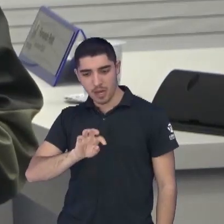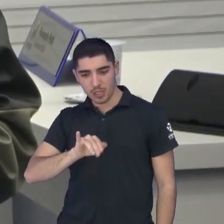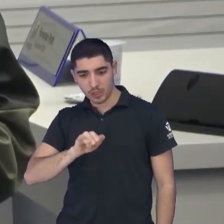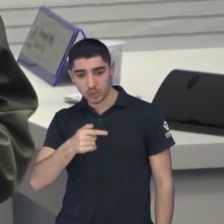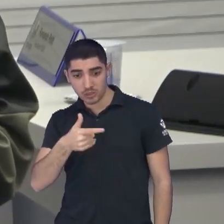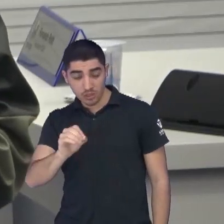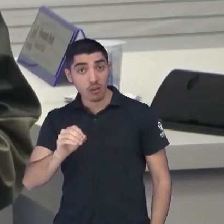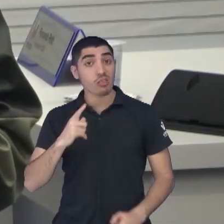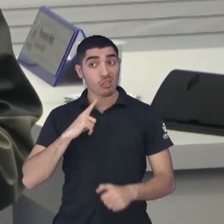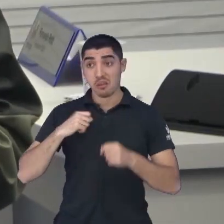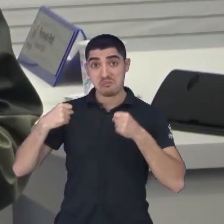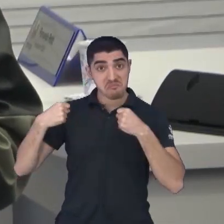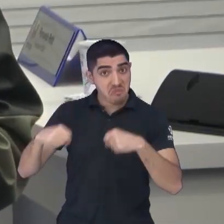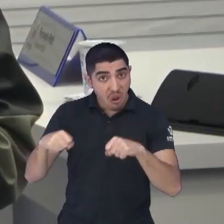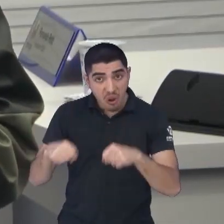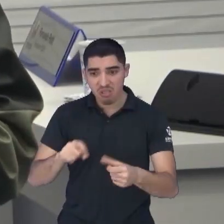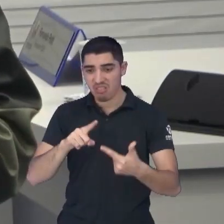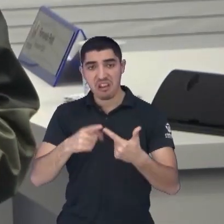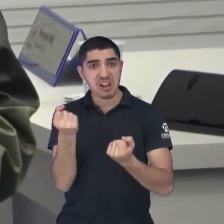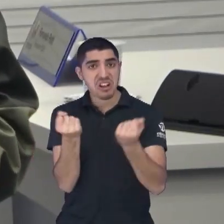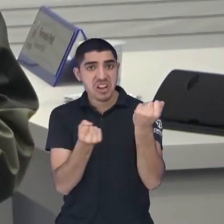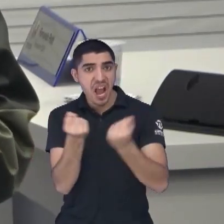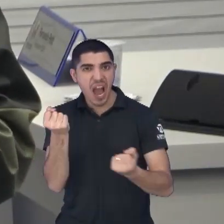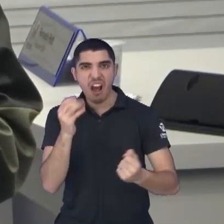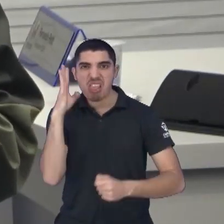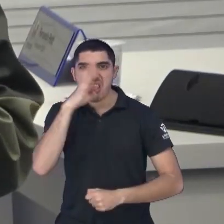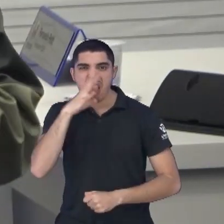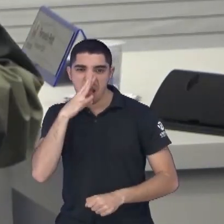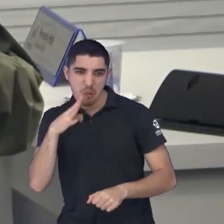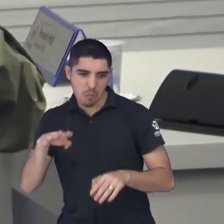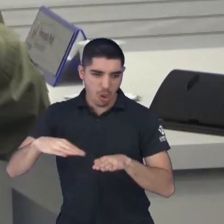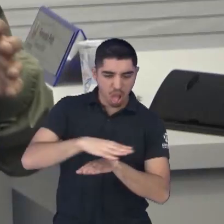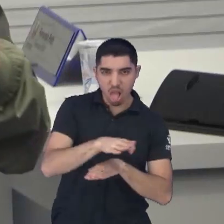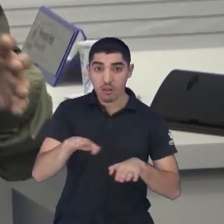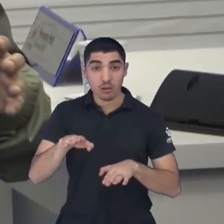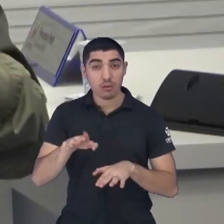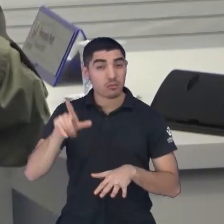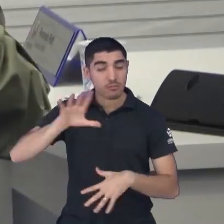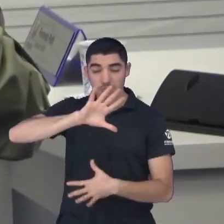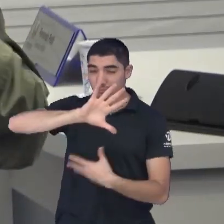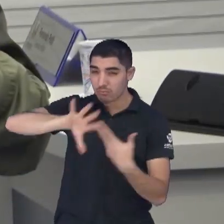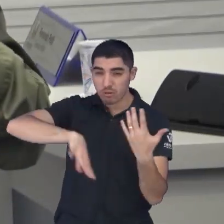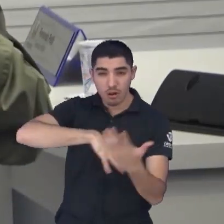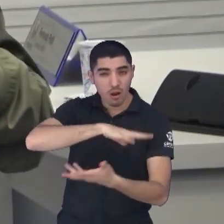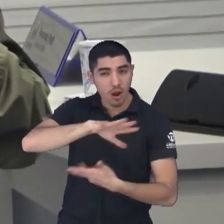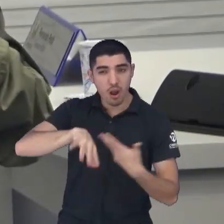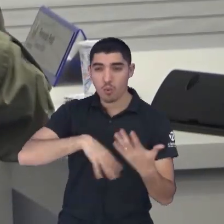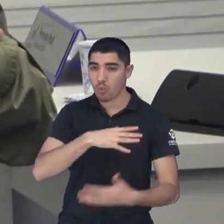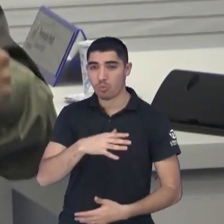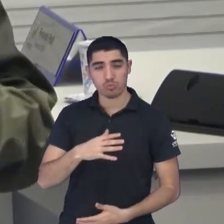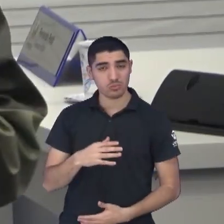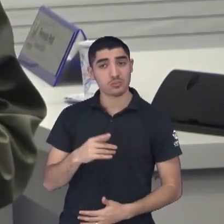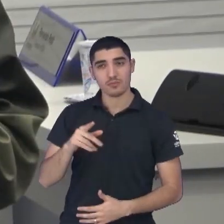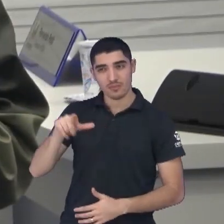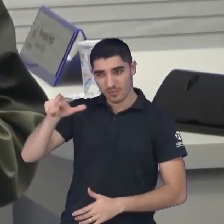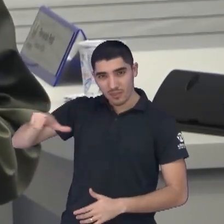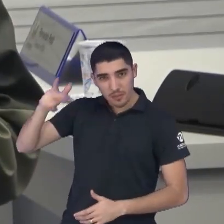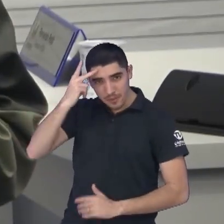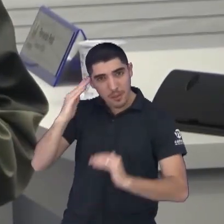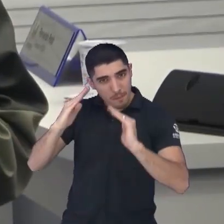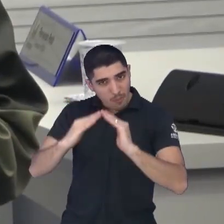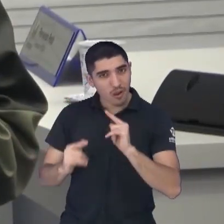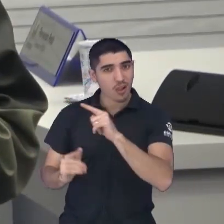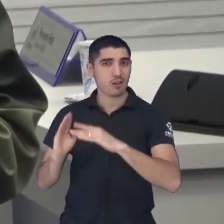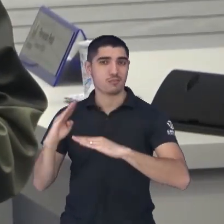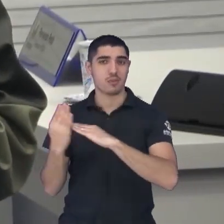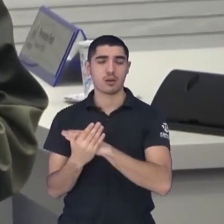é carro que entra na contramão, enfim, um caos total ali para aqueles moradores que moram ali na Vila Guarani. E,